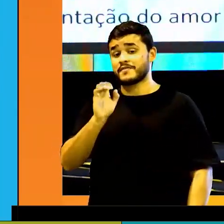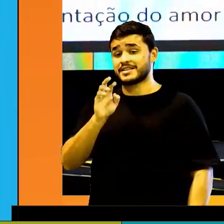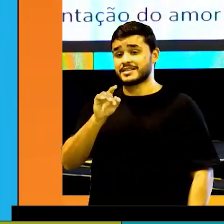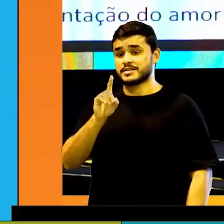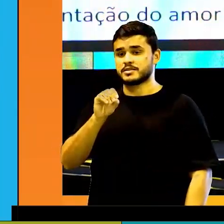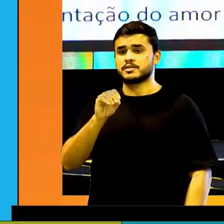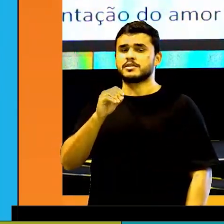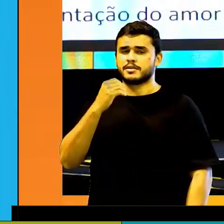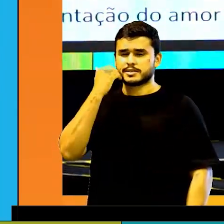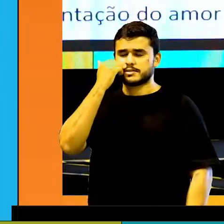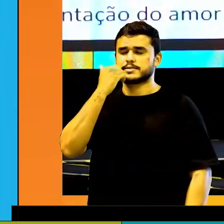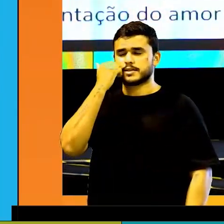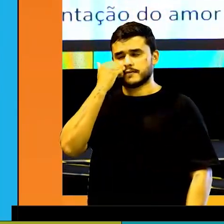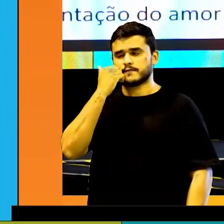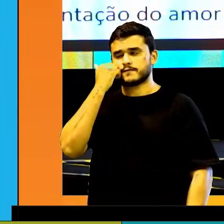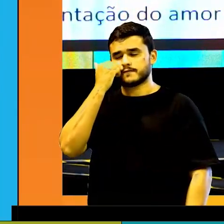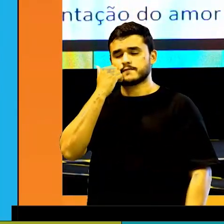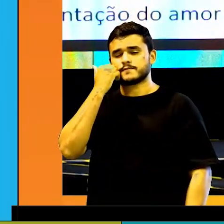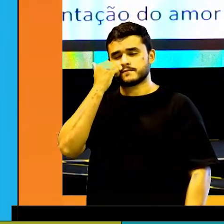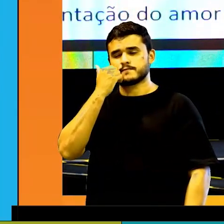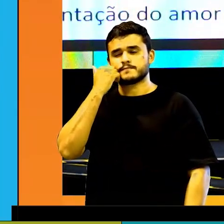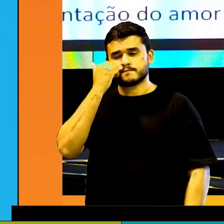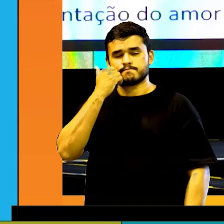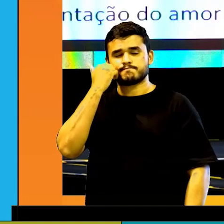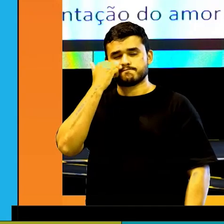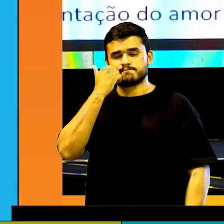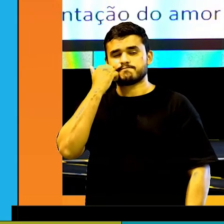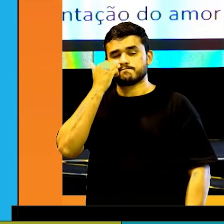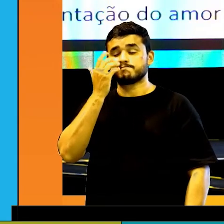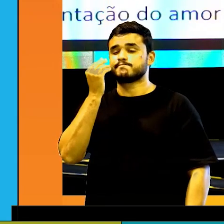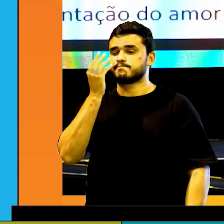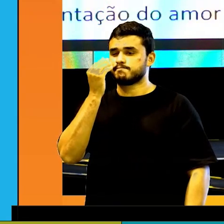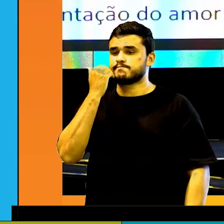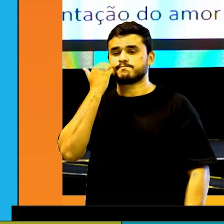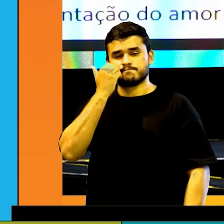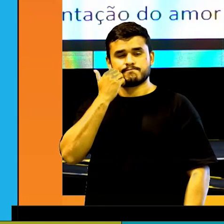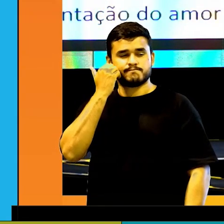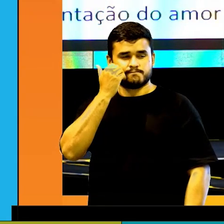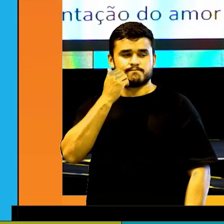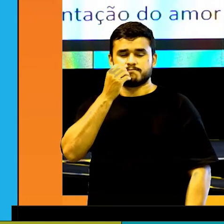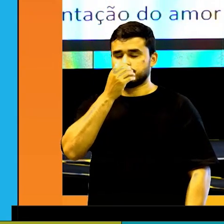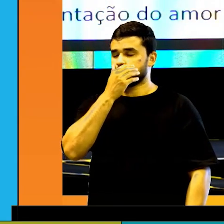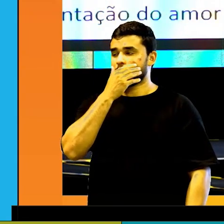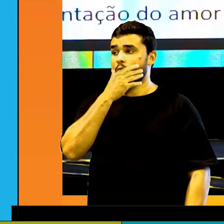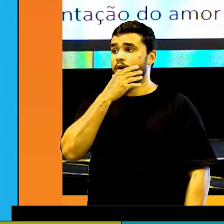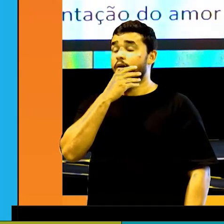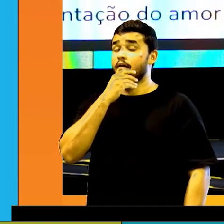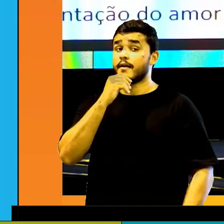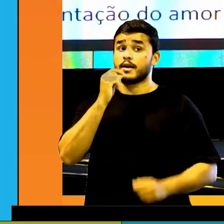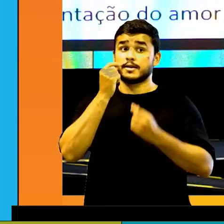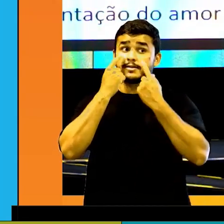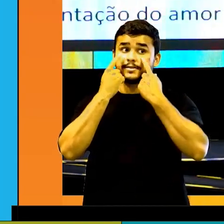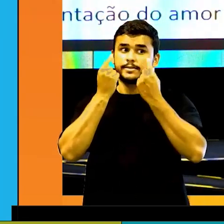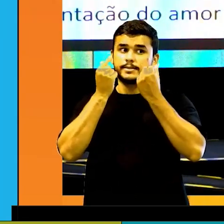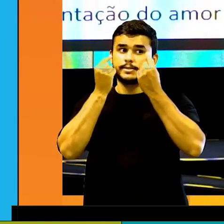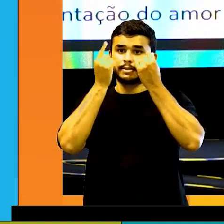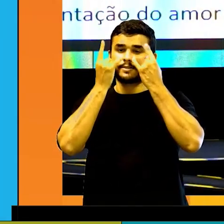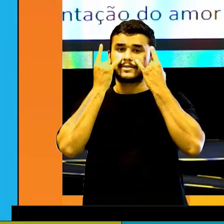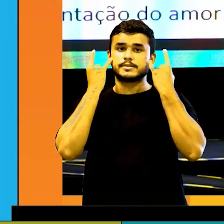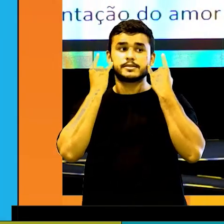pouquinho cafajeste. Um pouquinho não, ele era bem cafajeste. Viu? O negócio dele era dinheiro. Ele